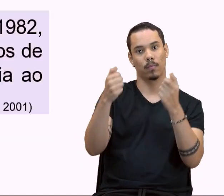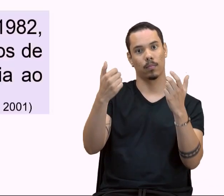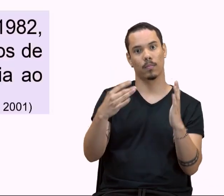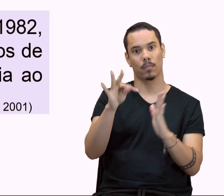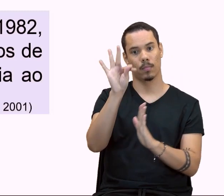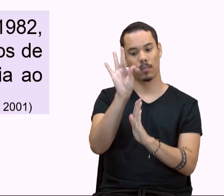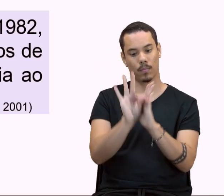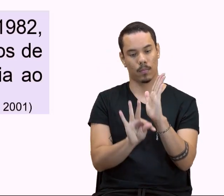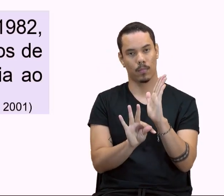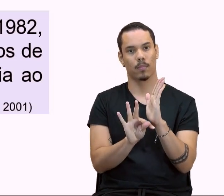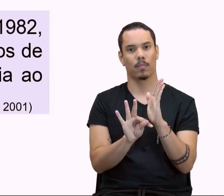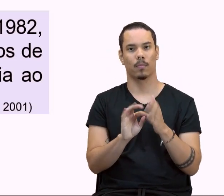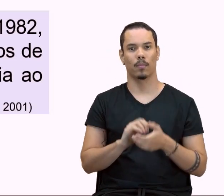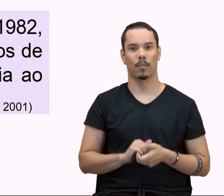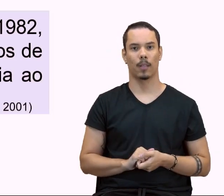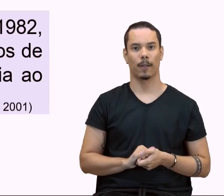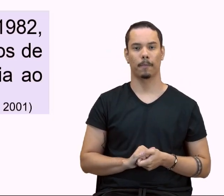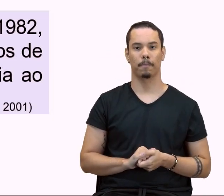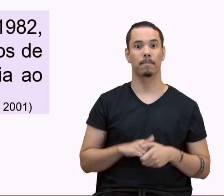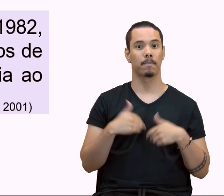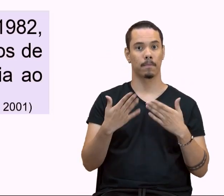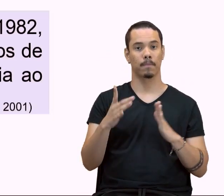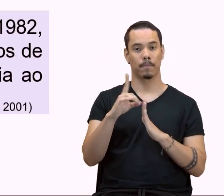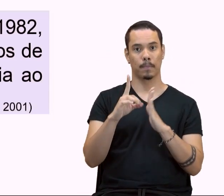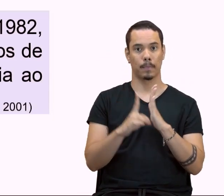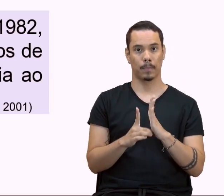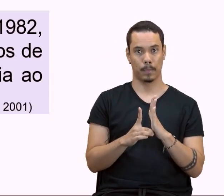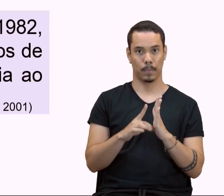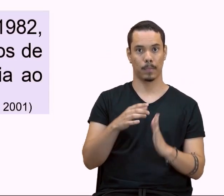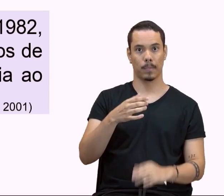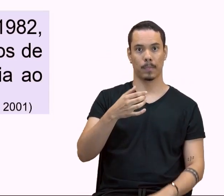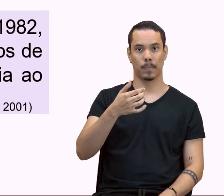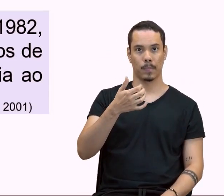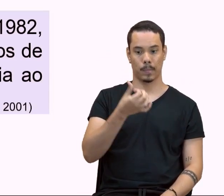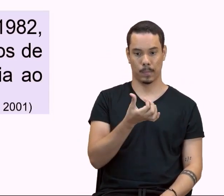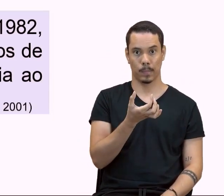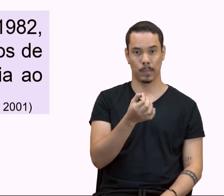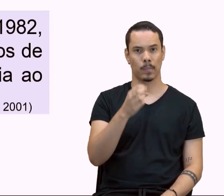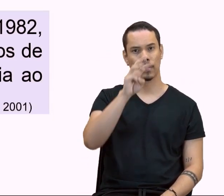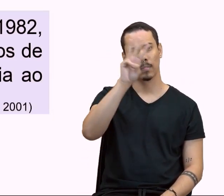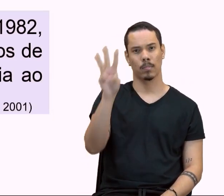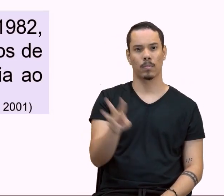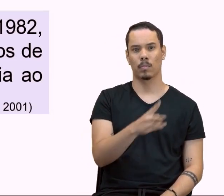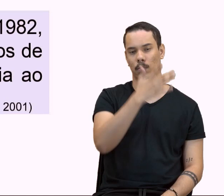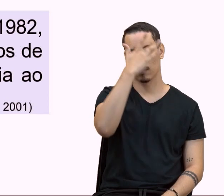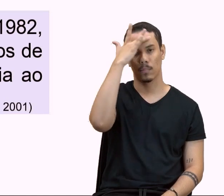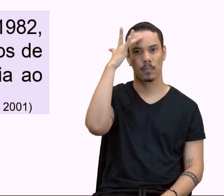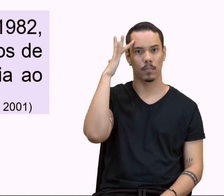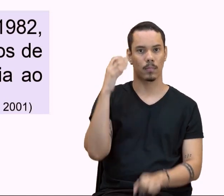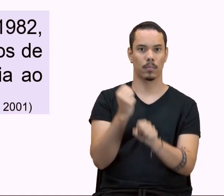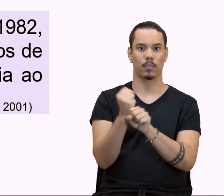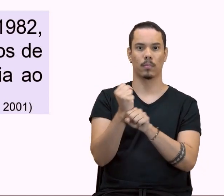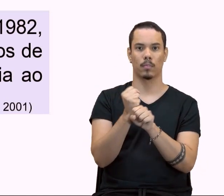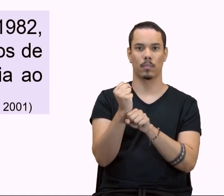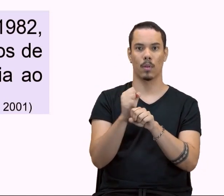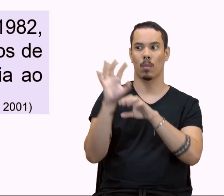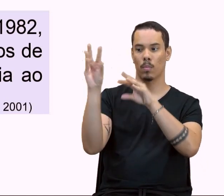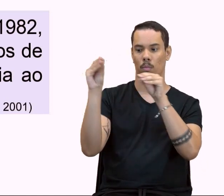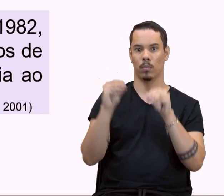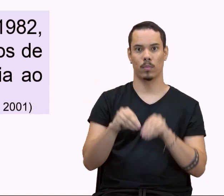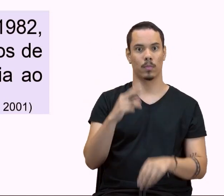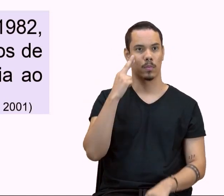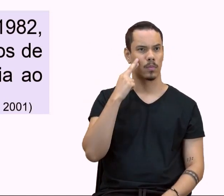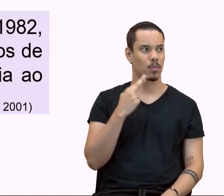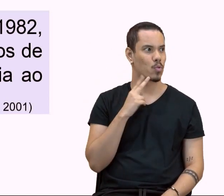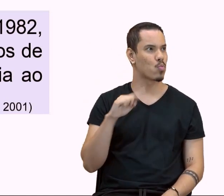Jorge? Perfeito. Então, na década de 60, cerca de 3 mil pessoas por ano se mudavam para Rondônia. Isso não era quase